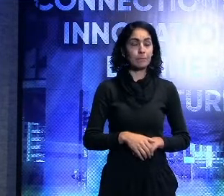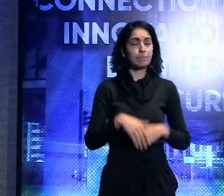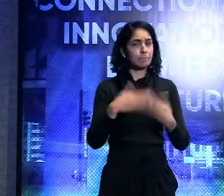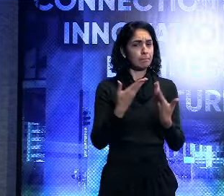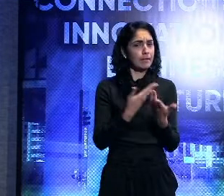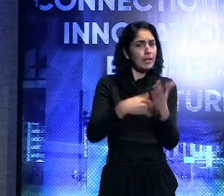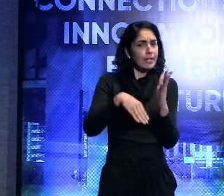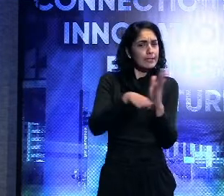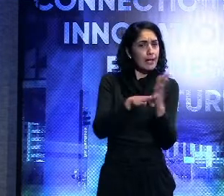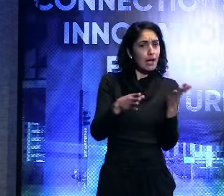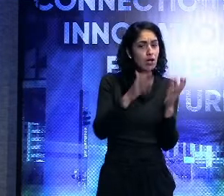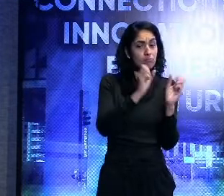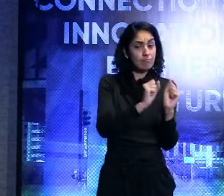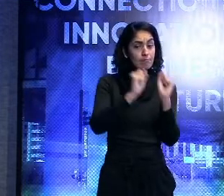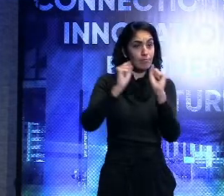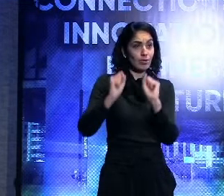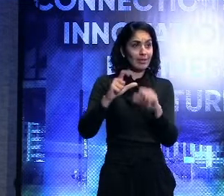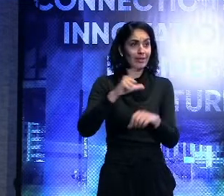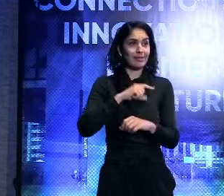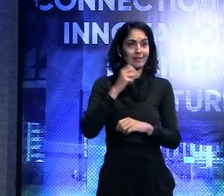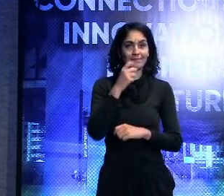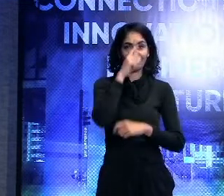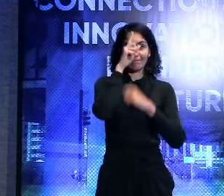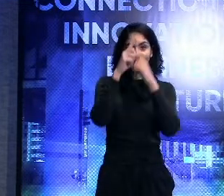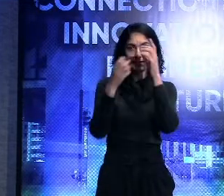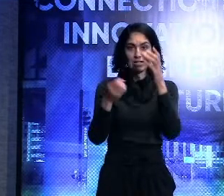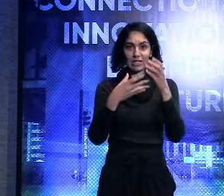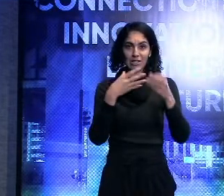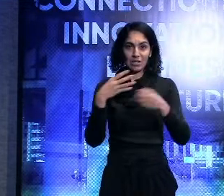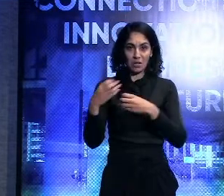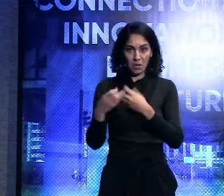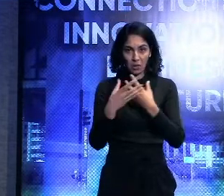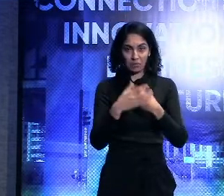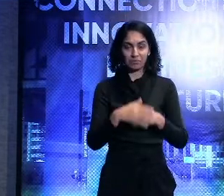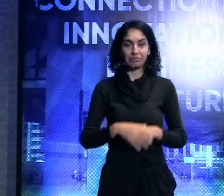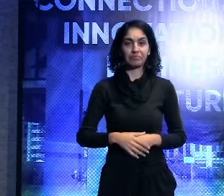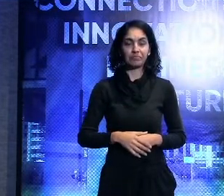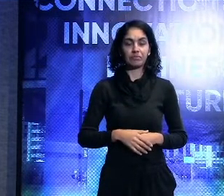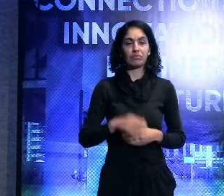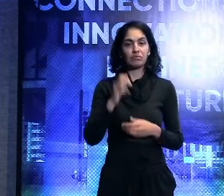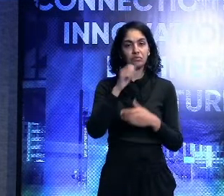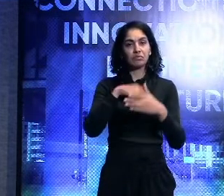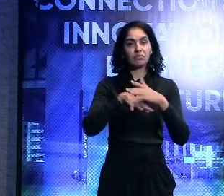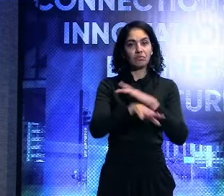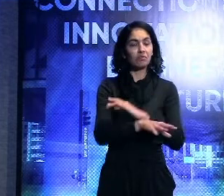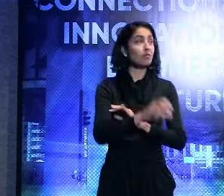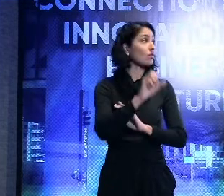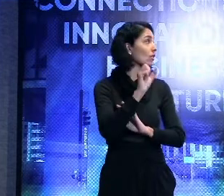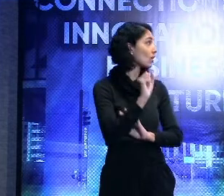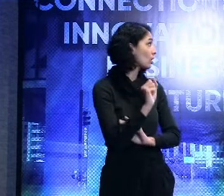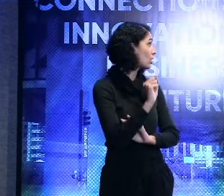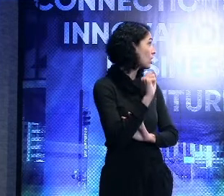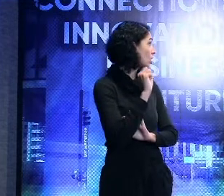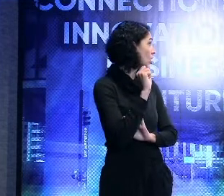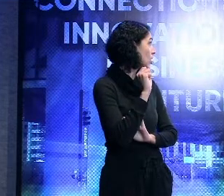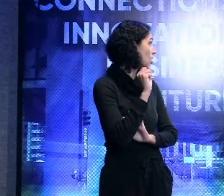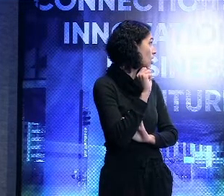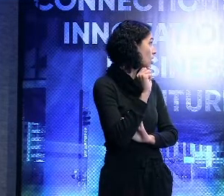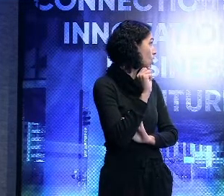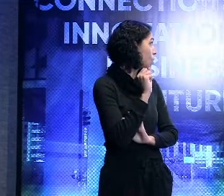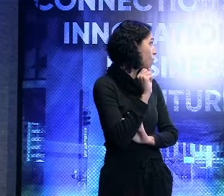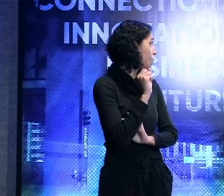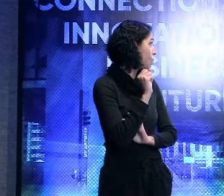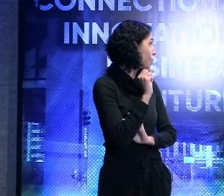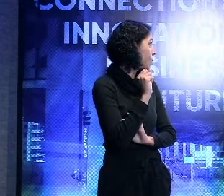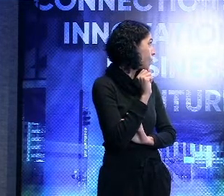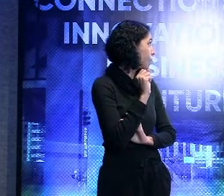nosso poder de inovação, na nossa Design Sprint. A Design Sprint, para quem não sabe, se você já ouviu falar de uma Design